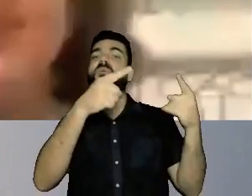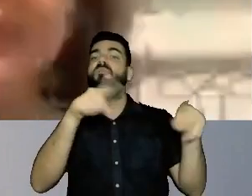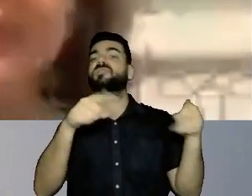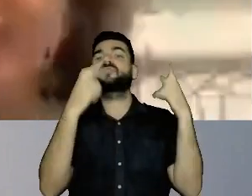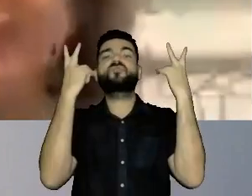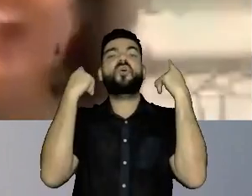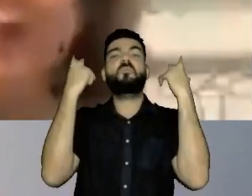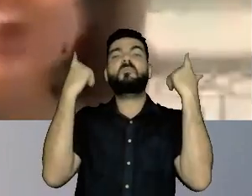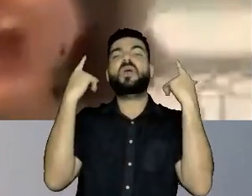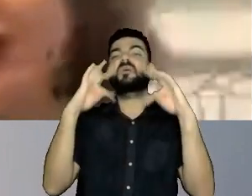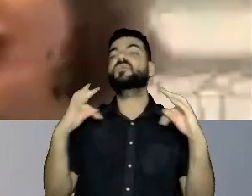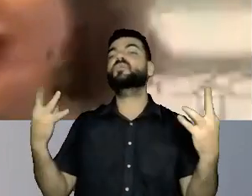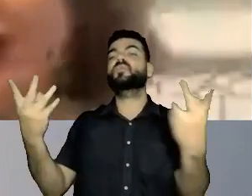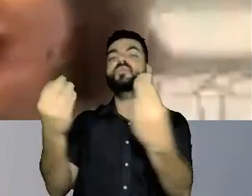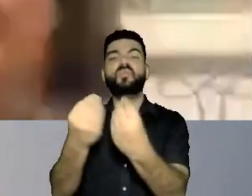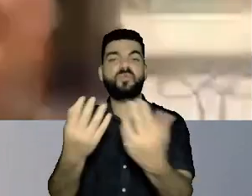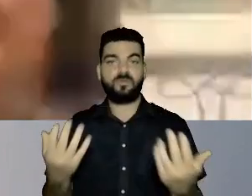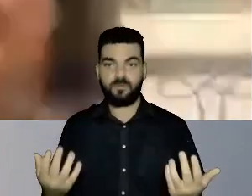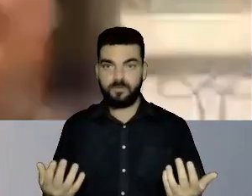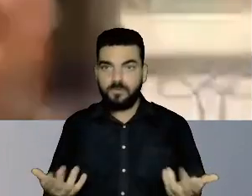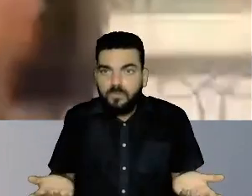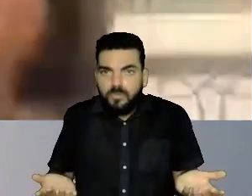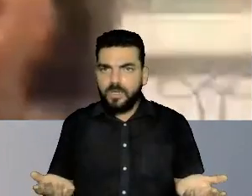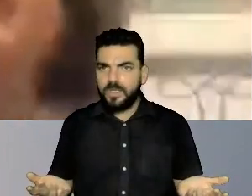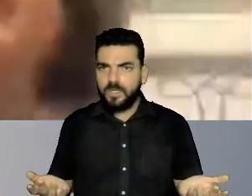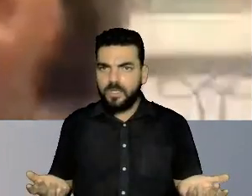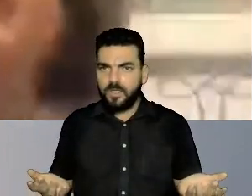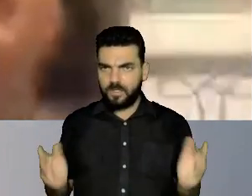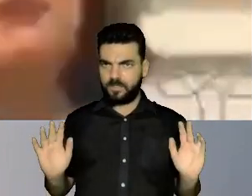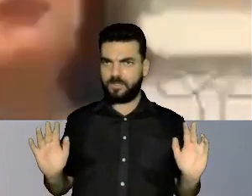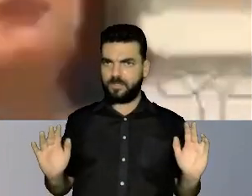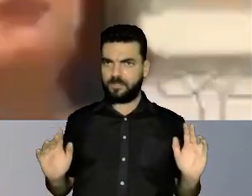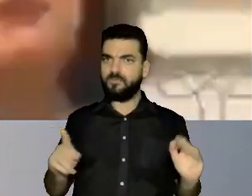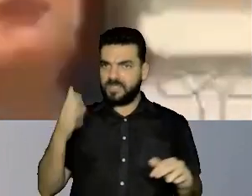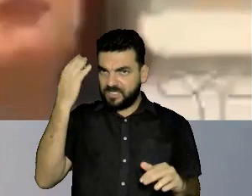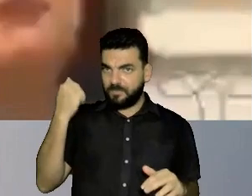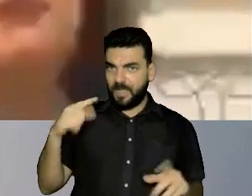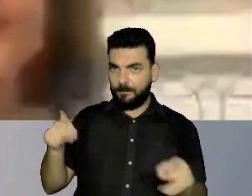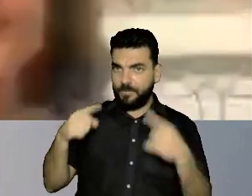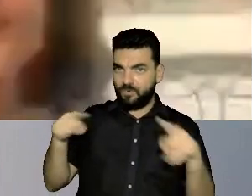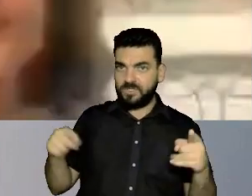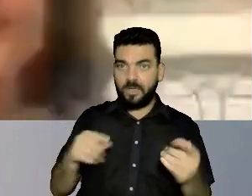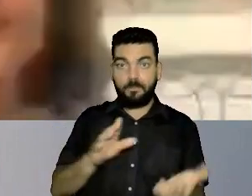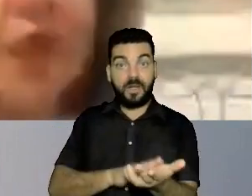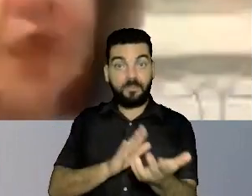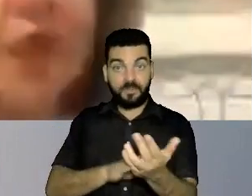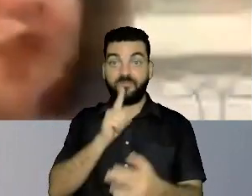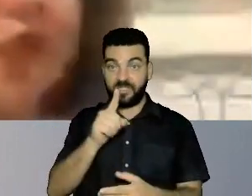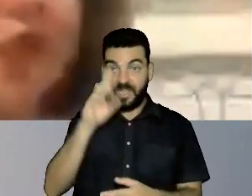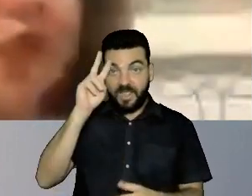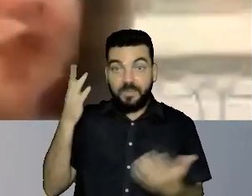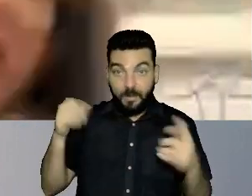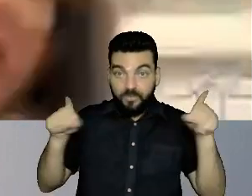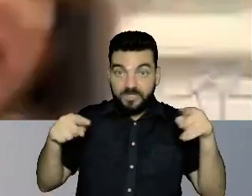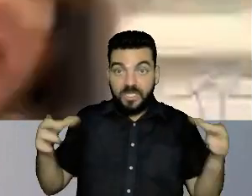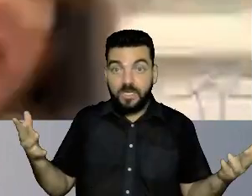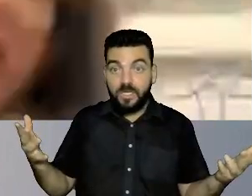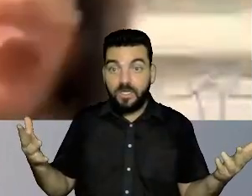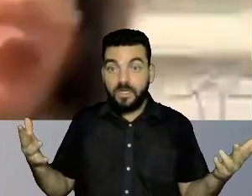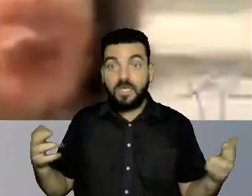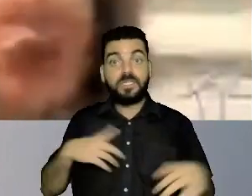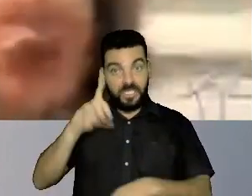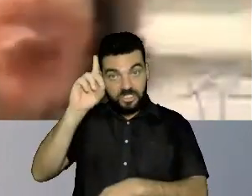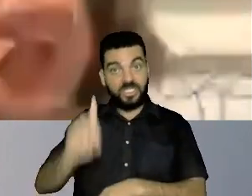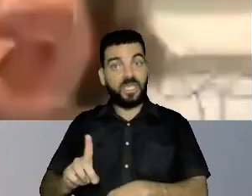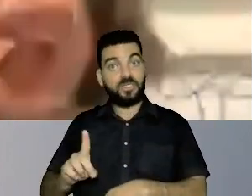uma cultura de todo mundo, todo mundo faz isso, essa ciranda é uma ciranda de todo mundo.